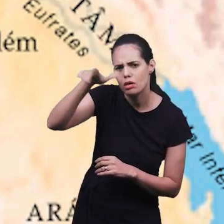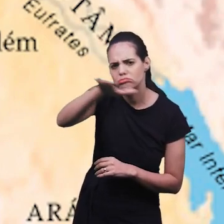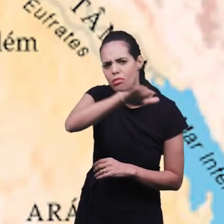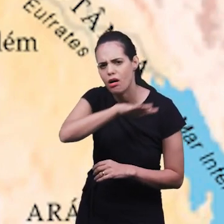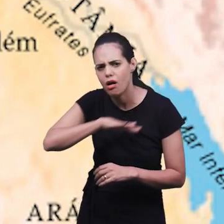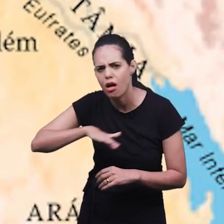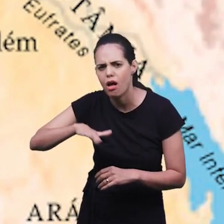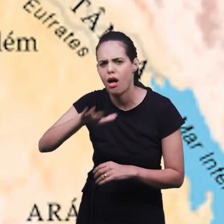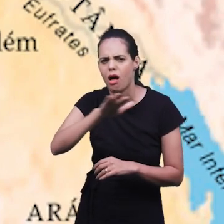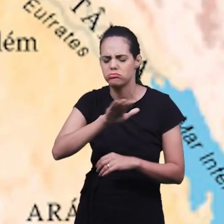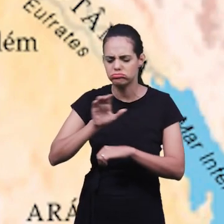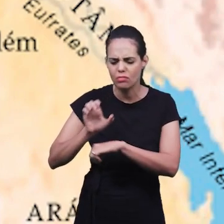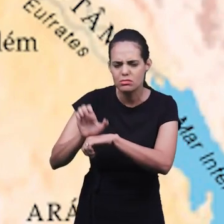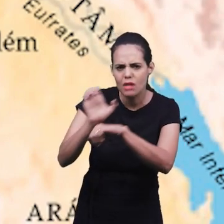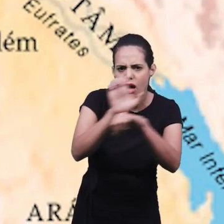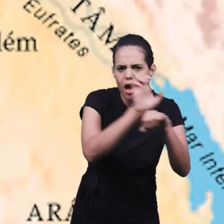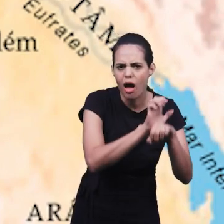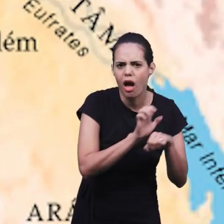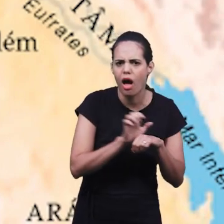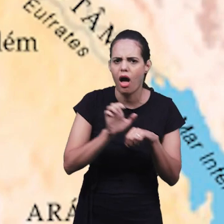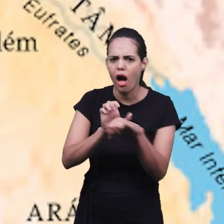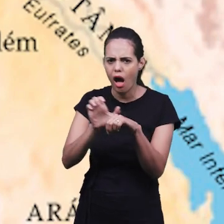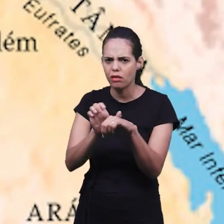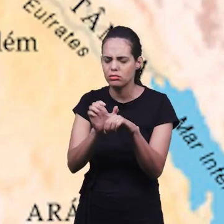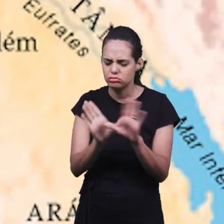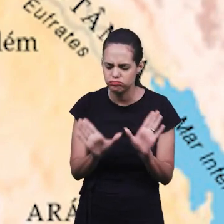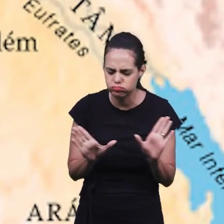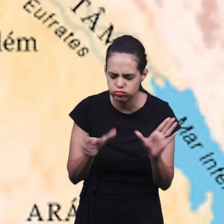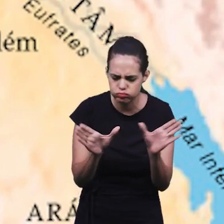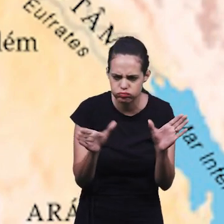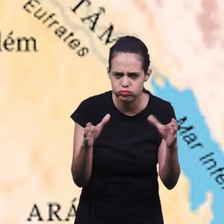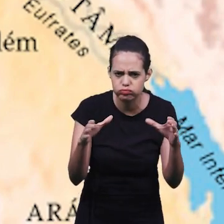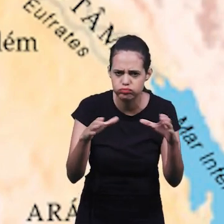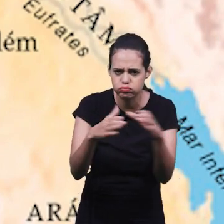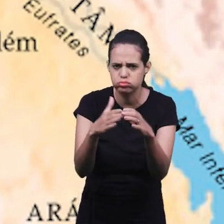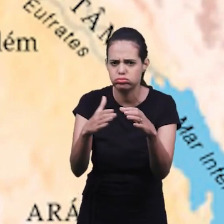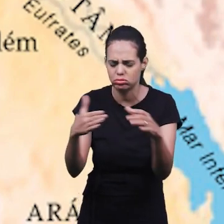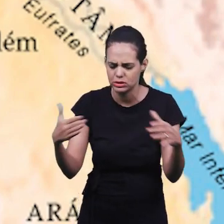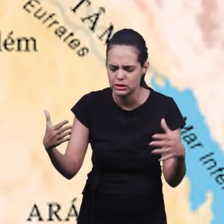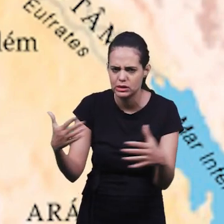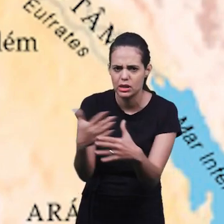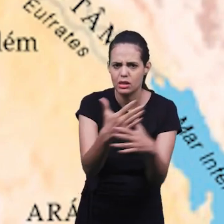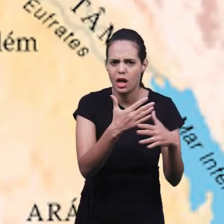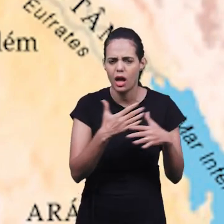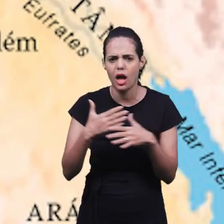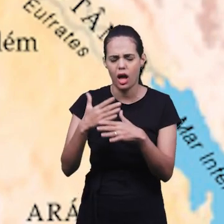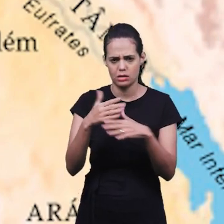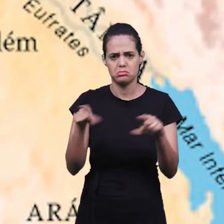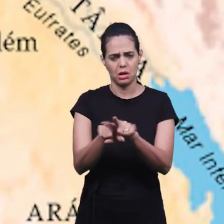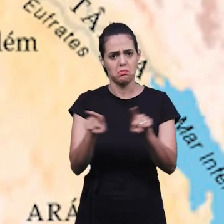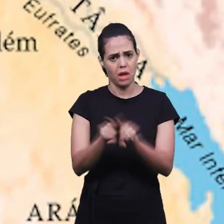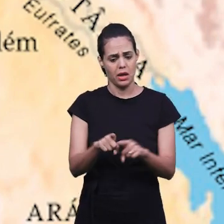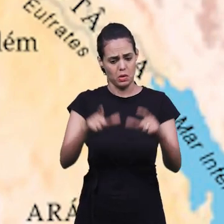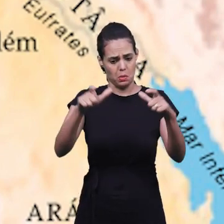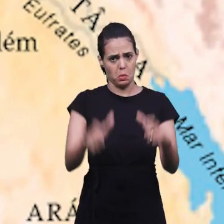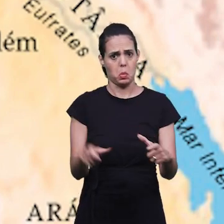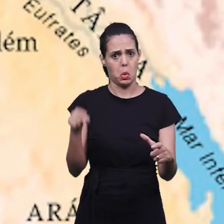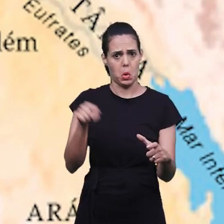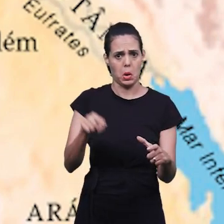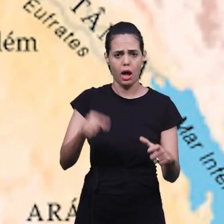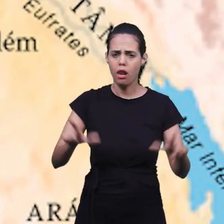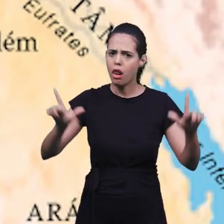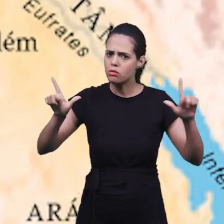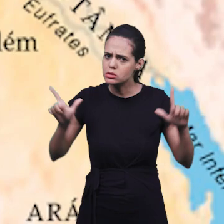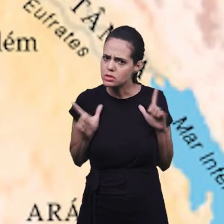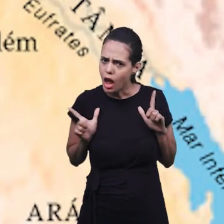província grande, Colossos, a própria Laodiceia,